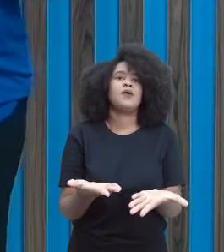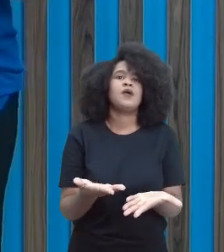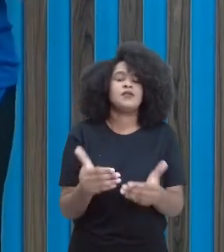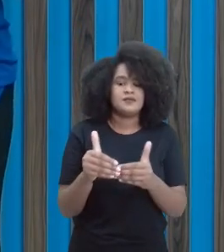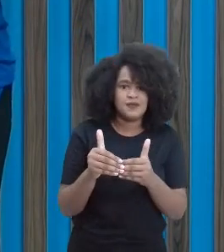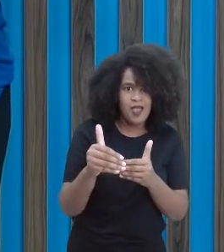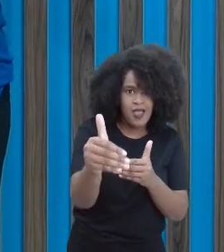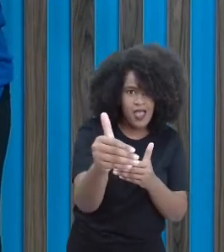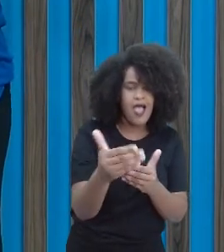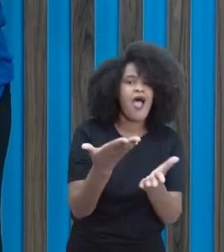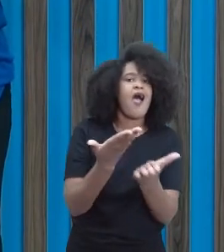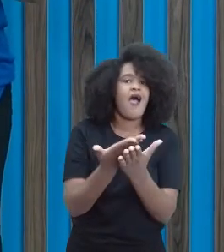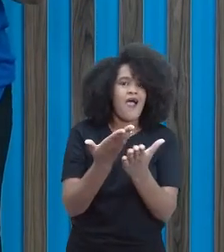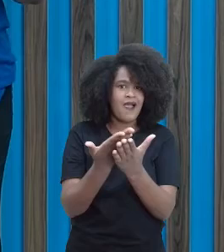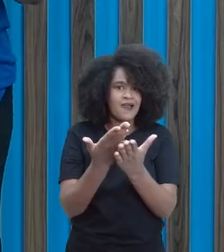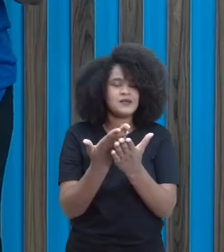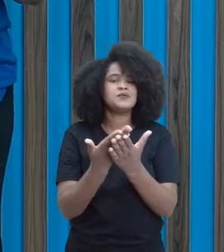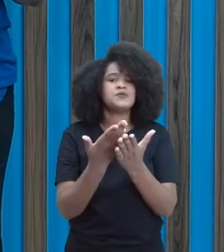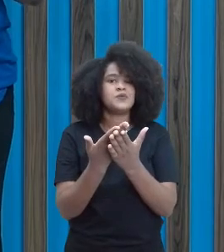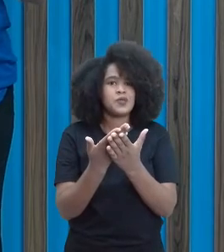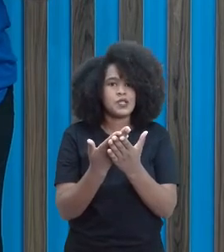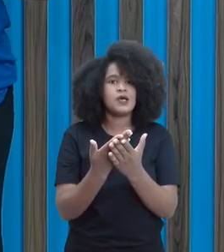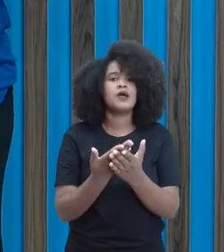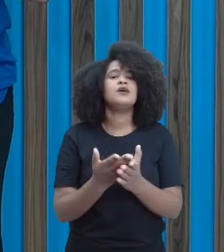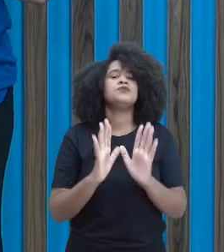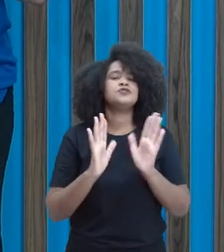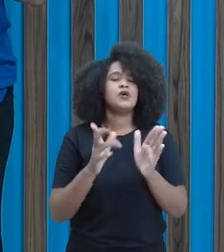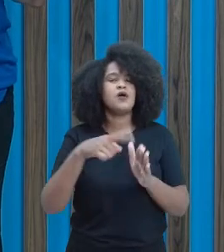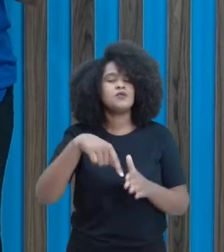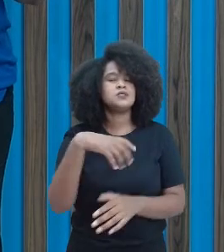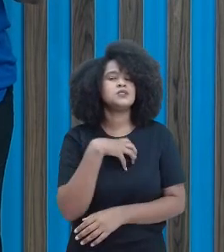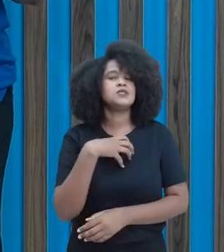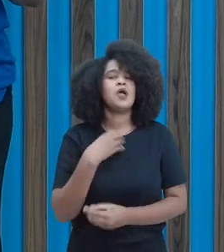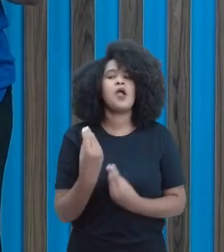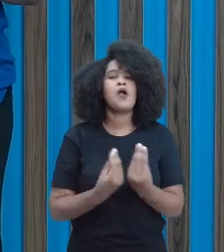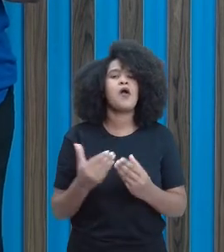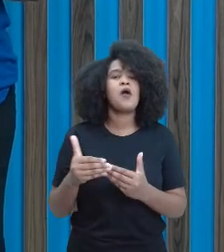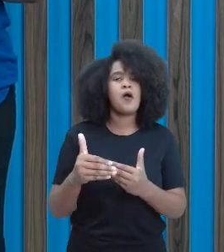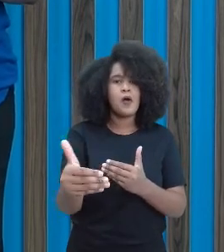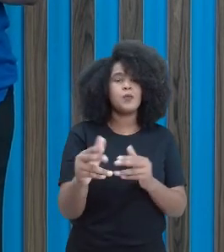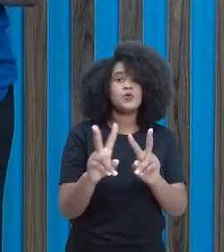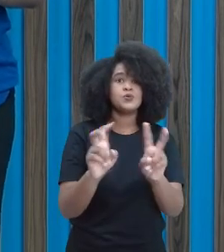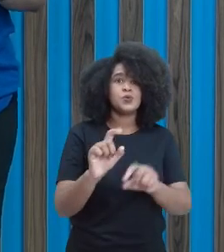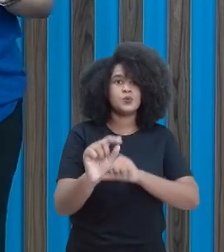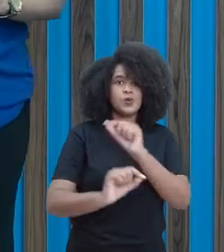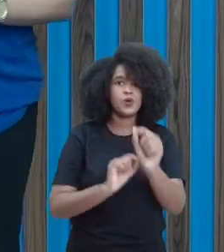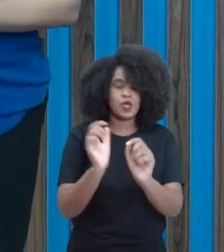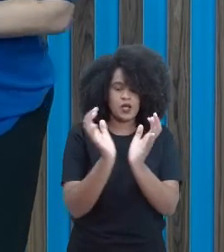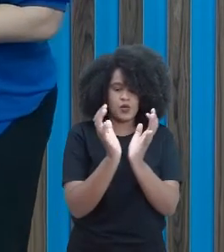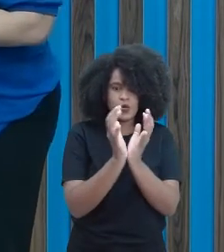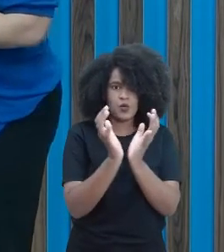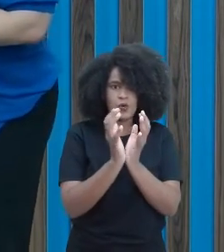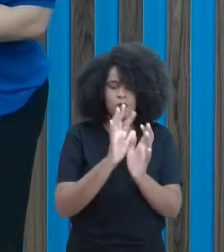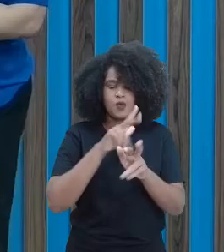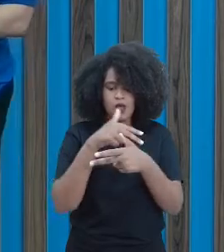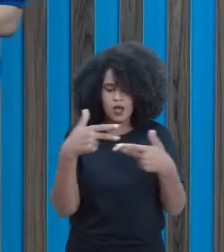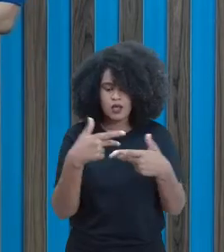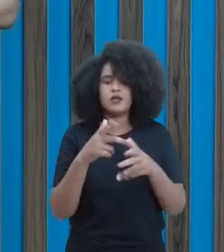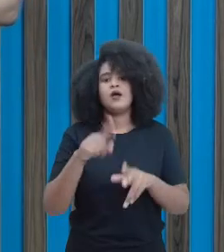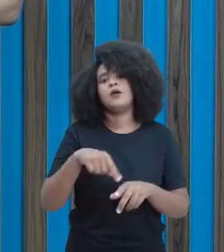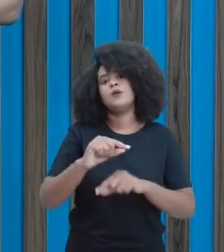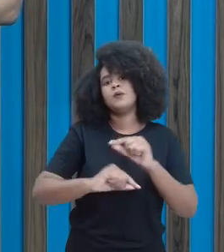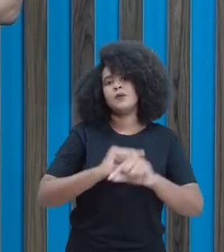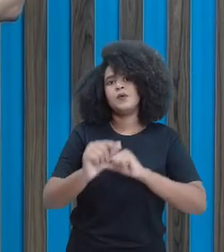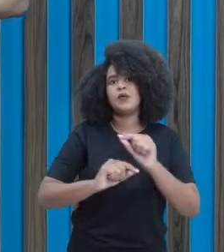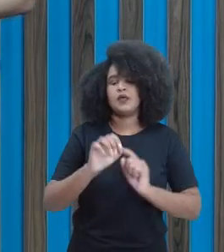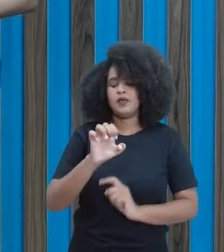da próxima aula aí, porque a gente vai já começar nessa história da especiação, que é o quê? É o